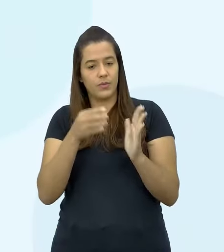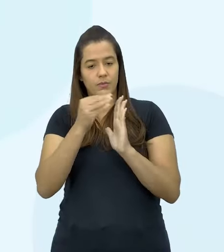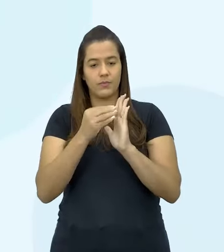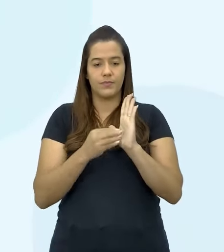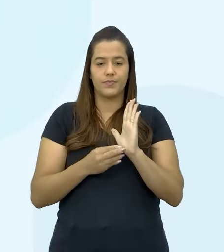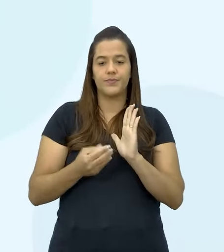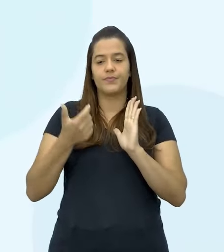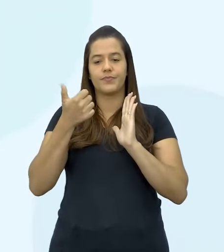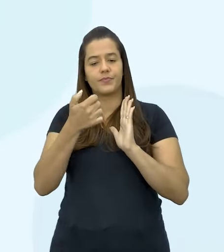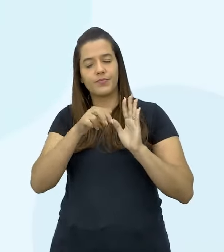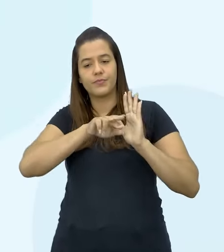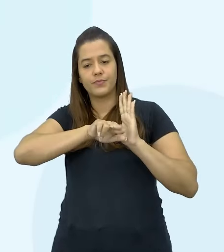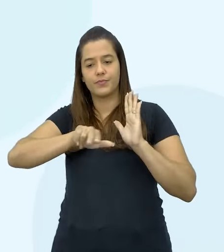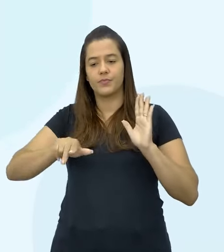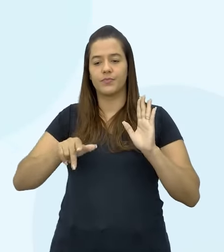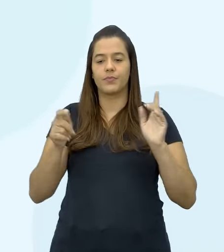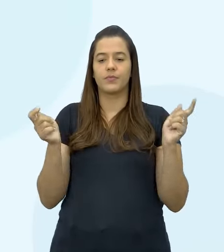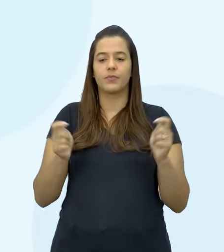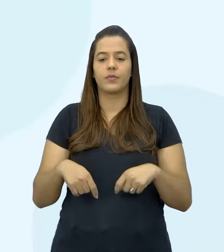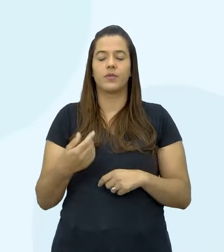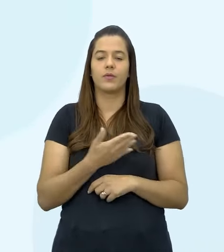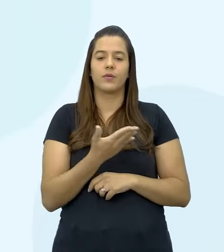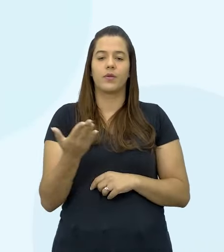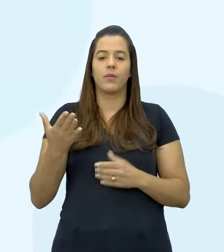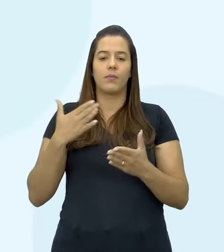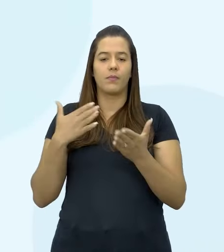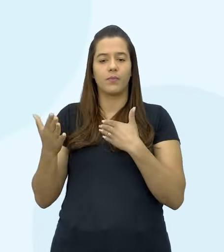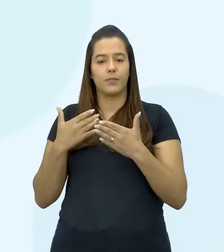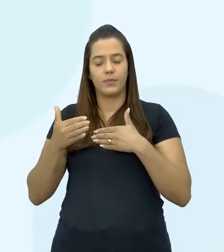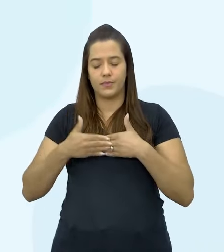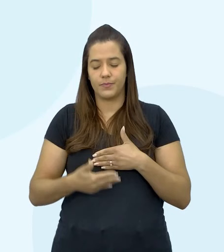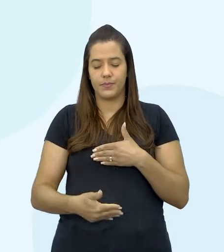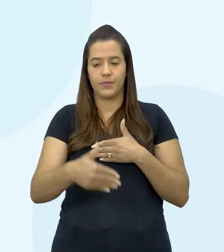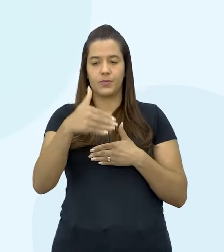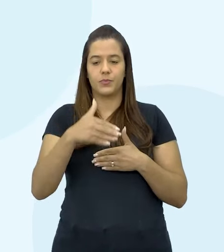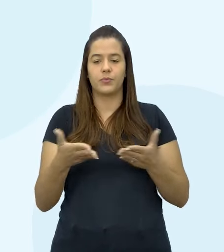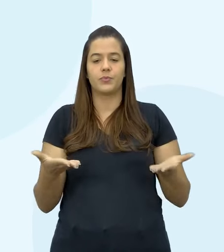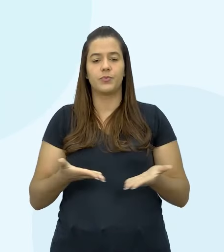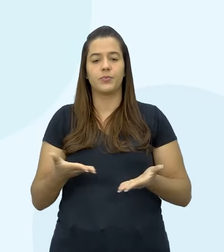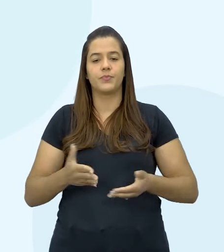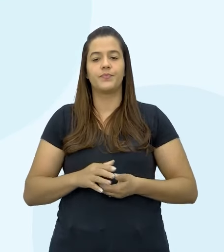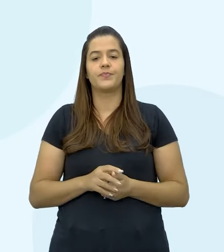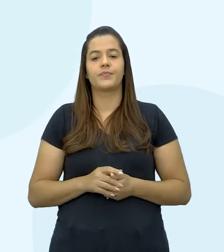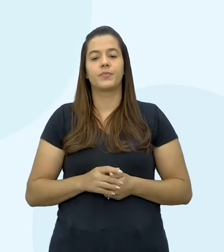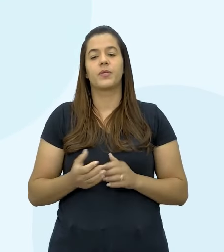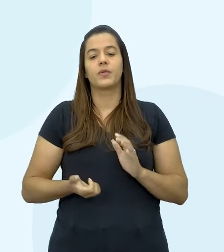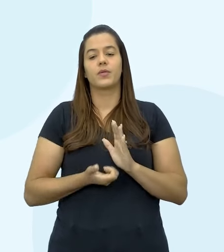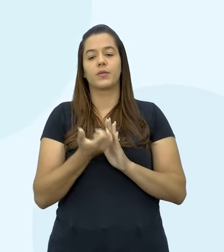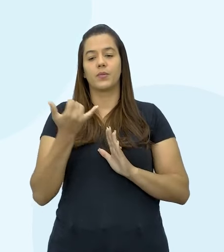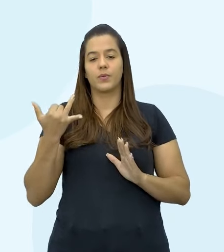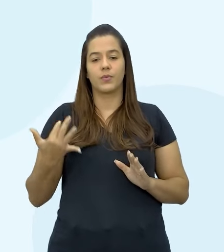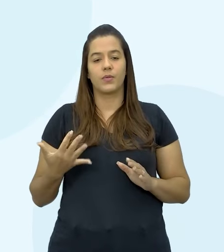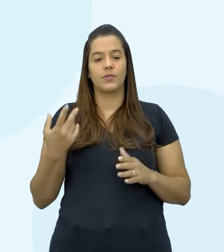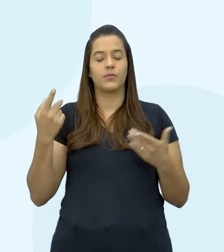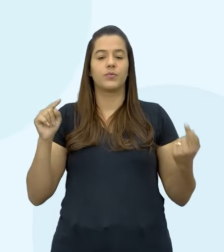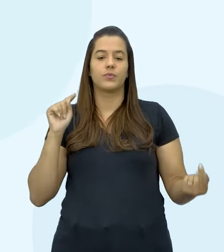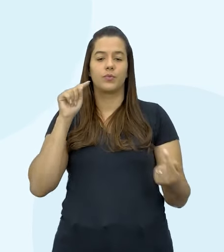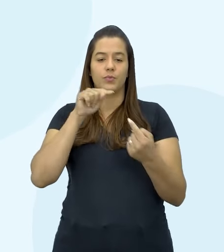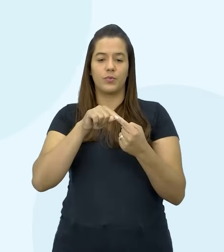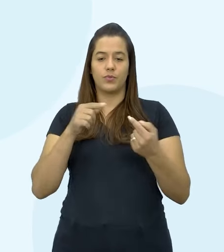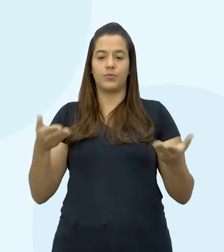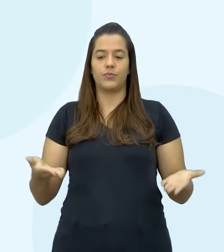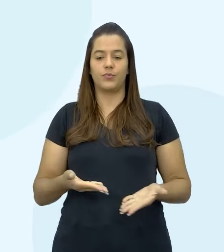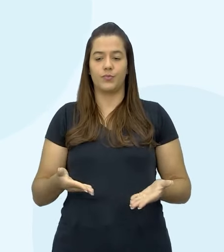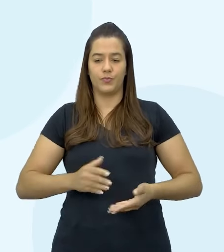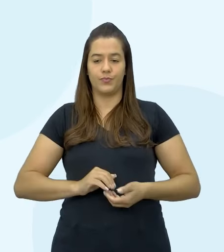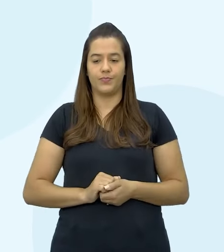anotações necessárias, tá certo? Aqui para o nosso percurso de hoje. E quais são, então, os nossos objetivos? Então,